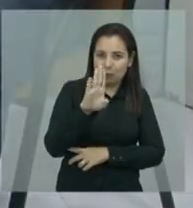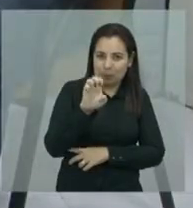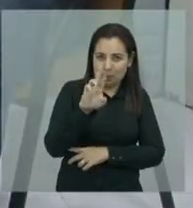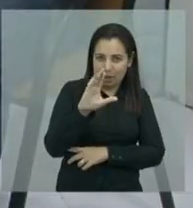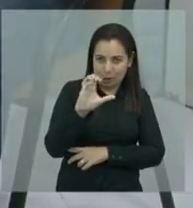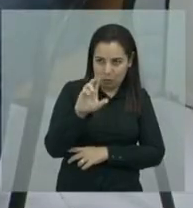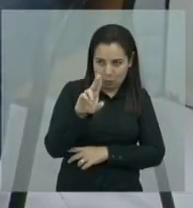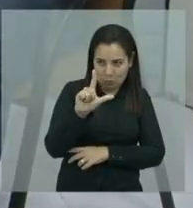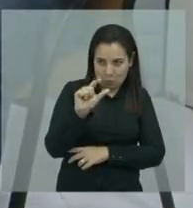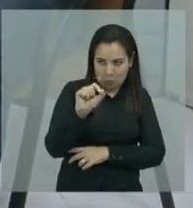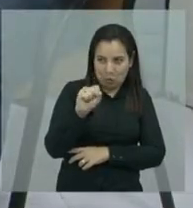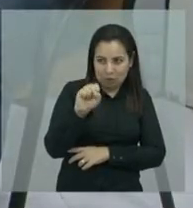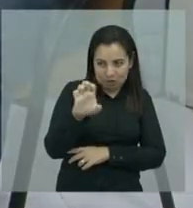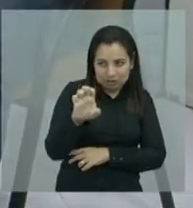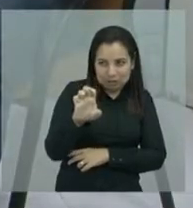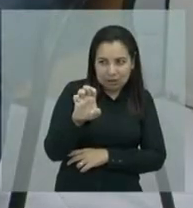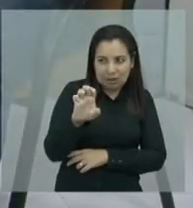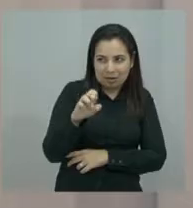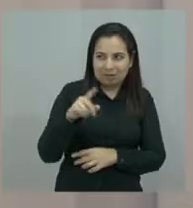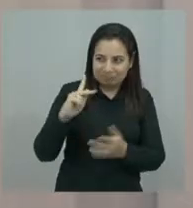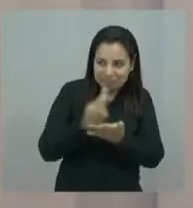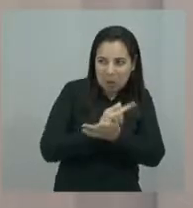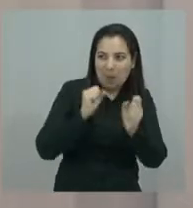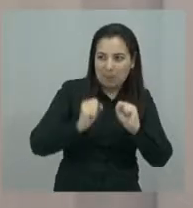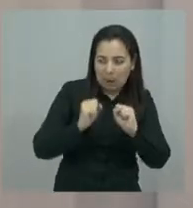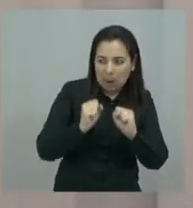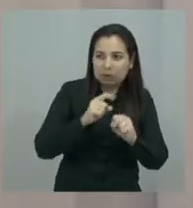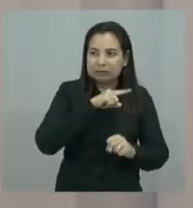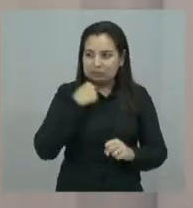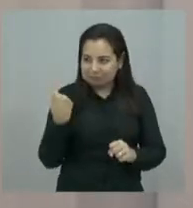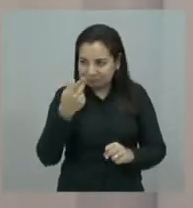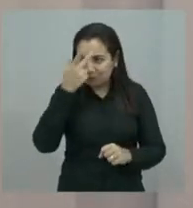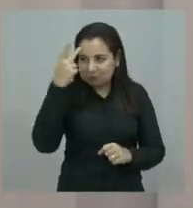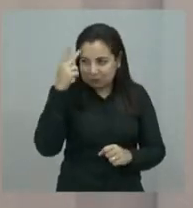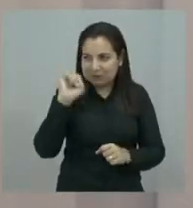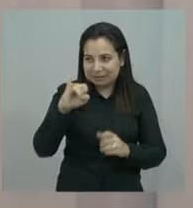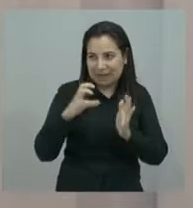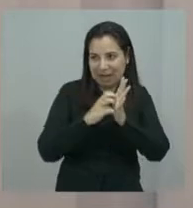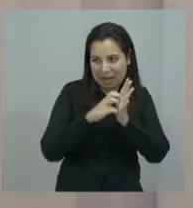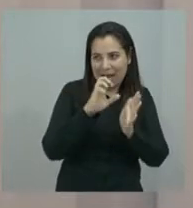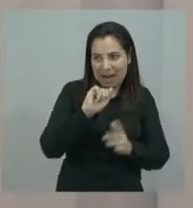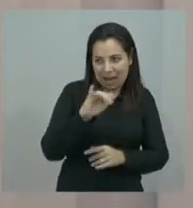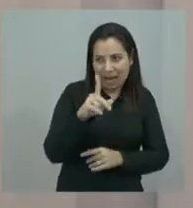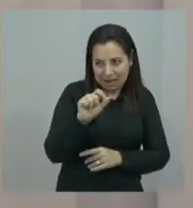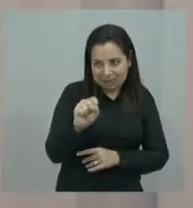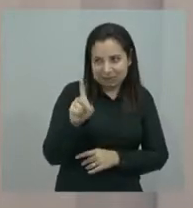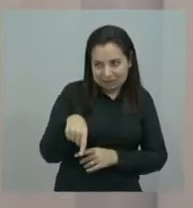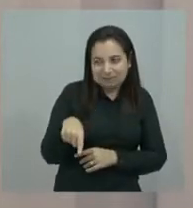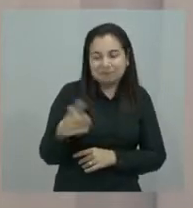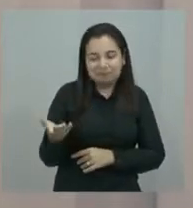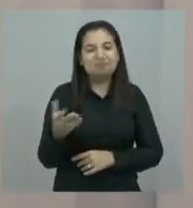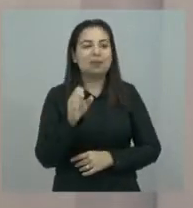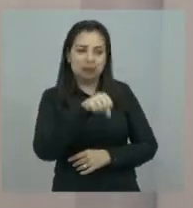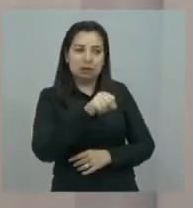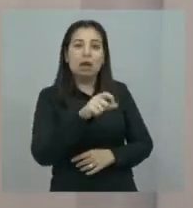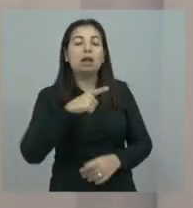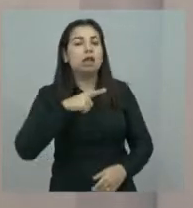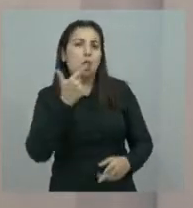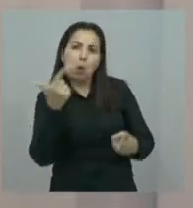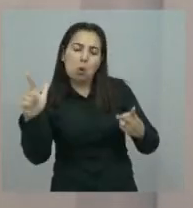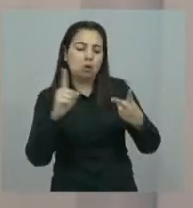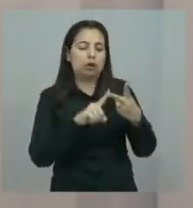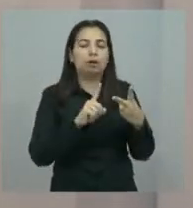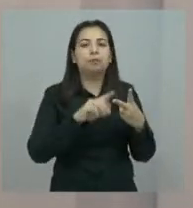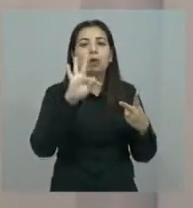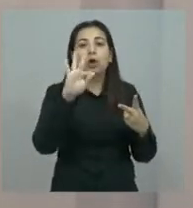da tuberculose, qual outra doença oportunista mais leva a óbito? São várias. A toxoplasmose é